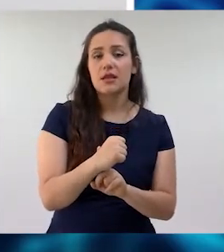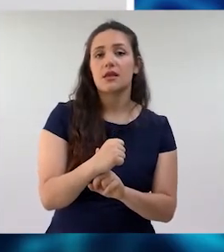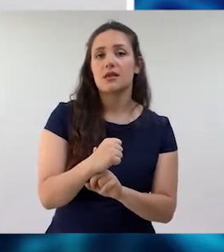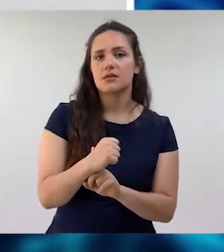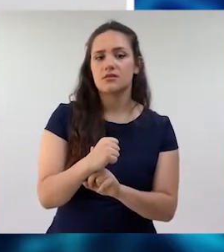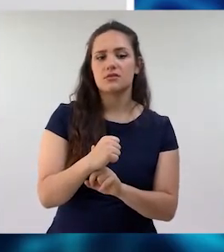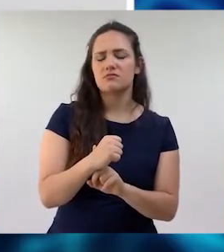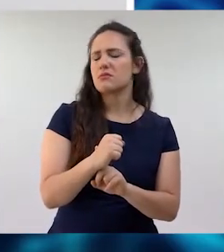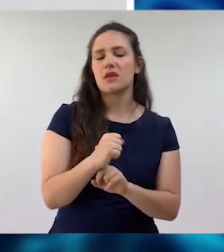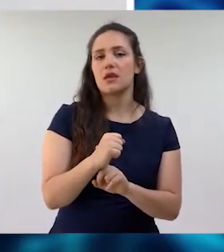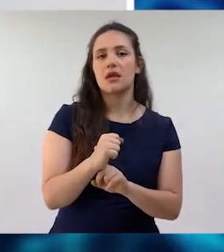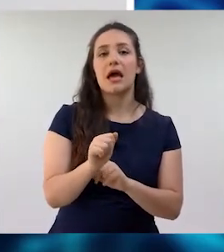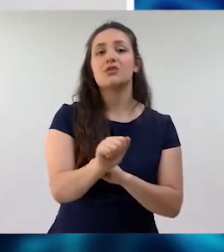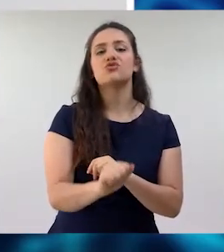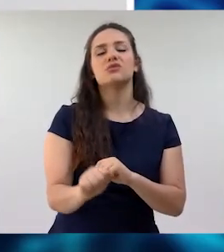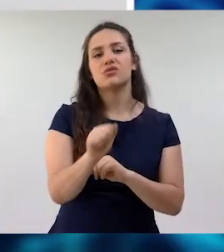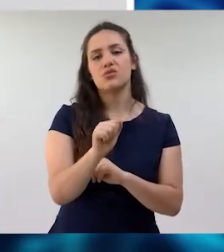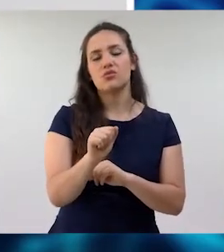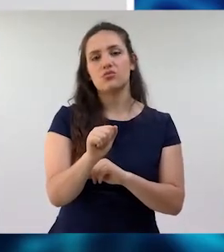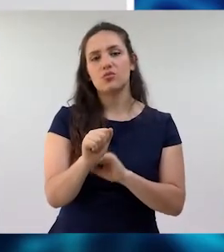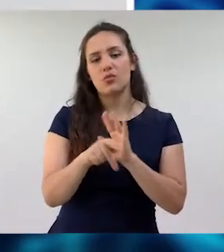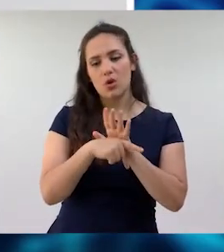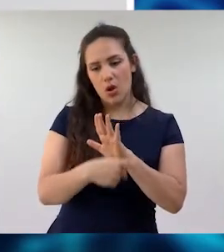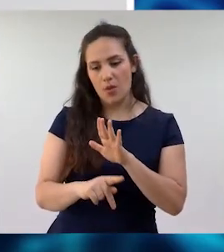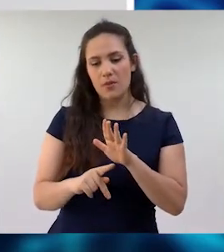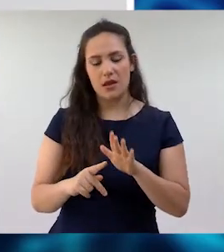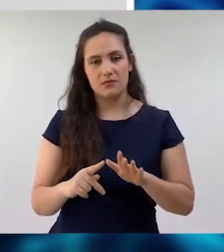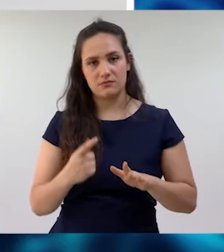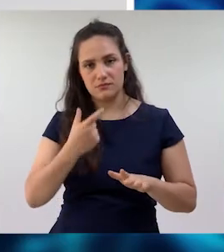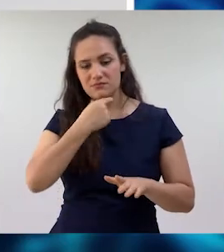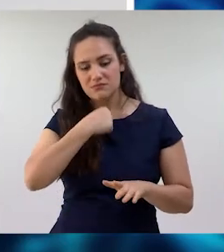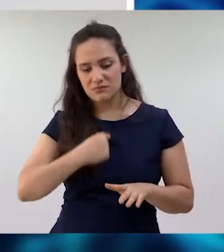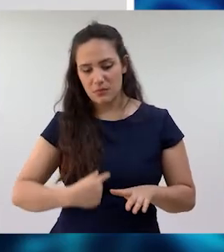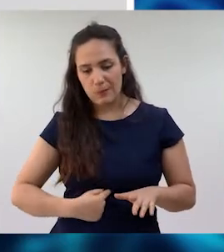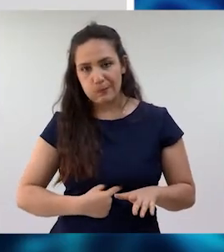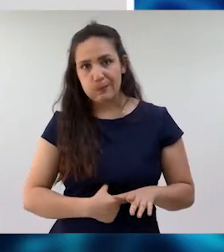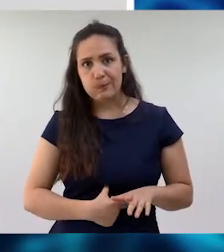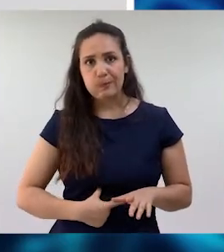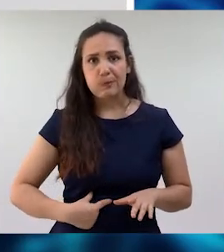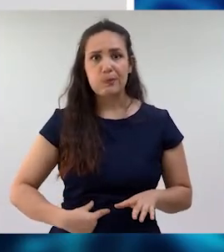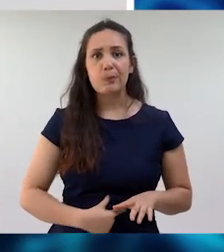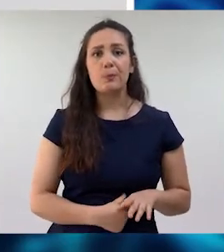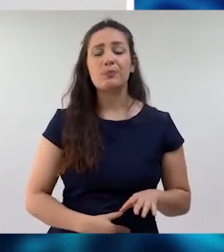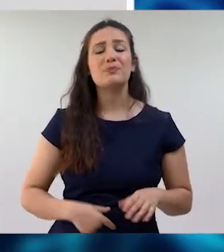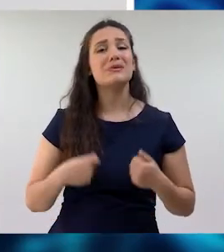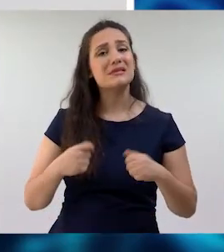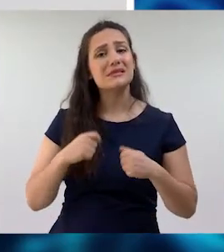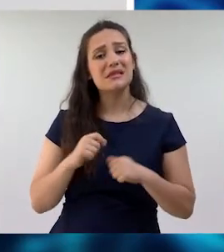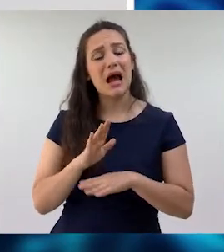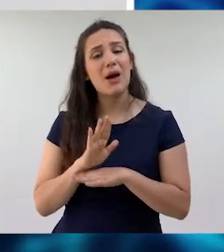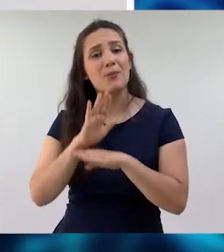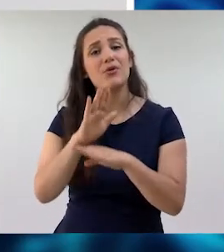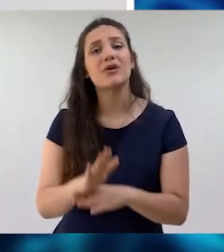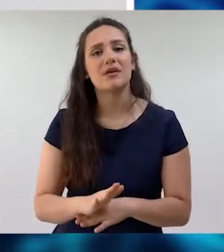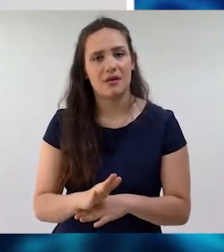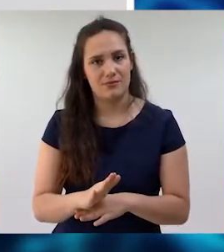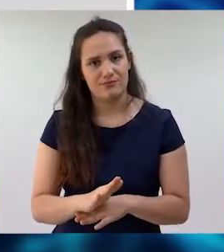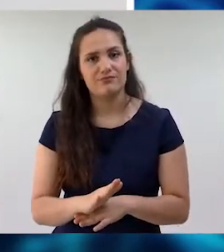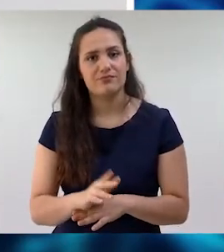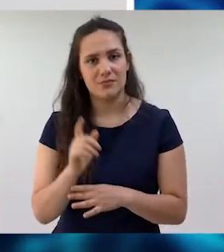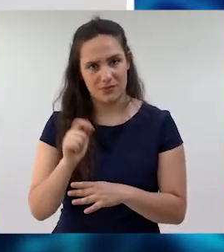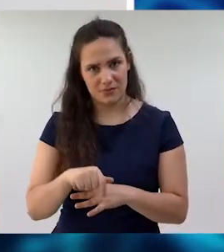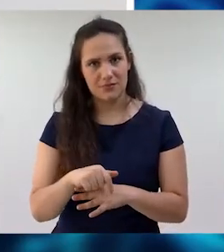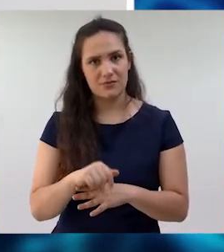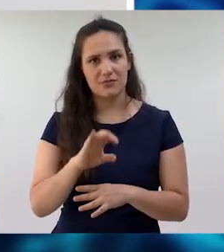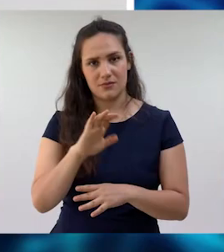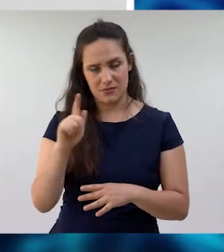de coloproctologia já tem alguns projetos e apoiar esses projetos é muito importante. Por 2 anos